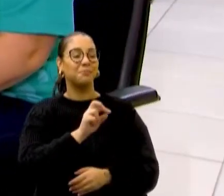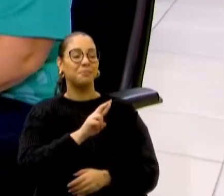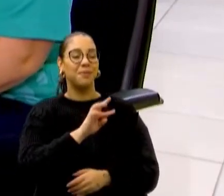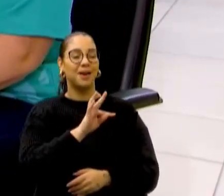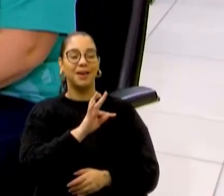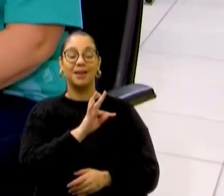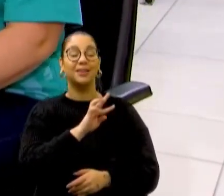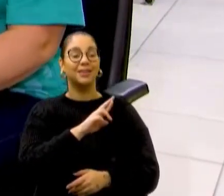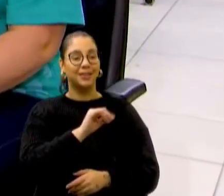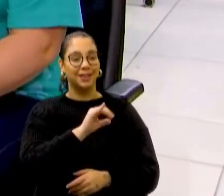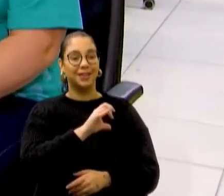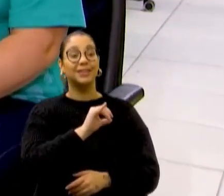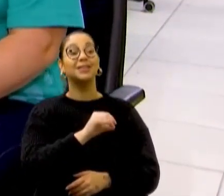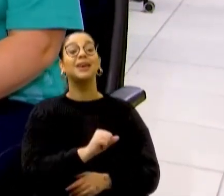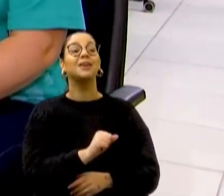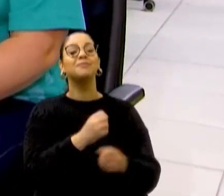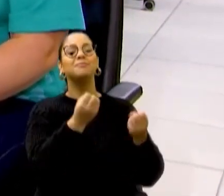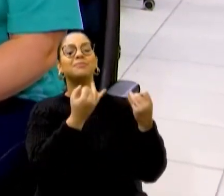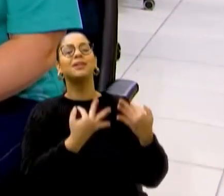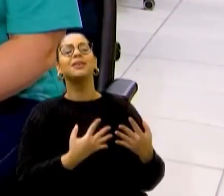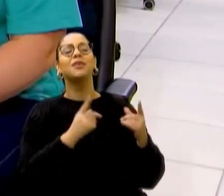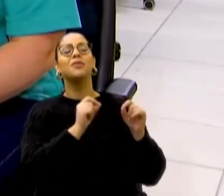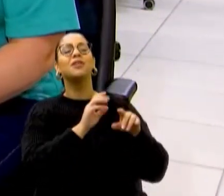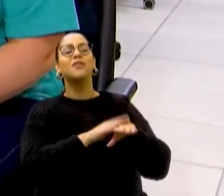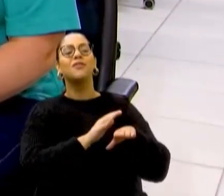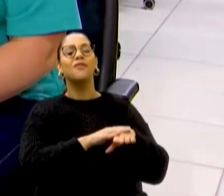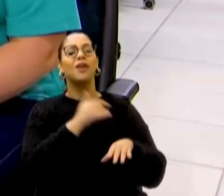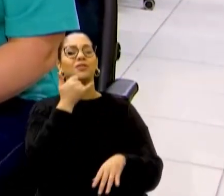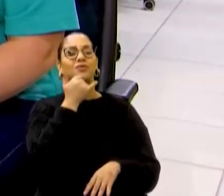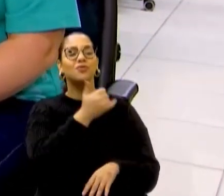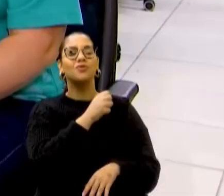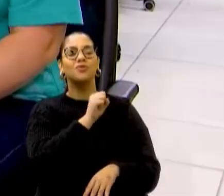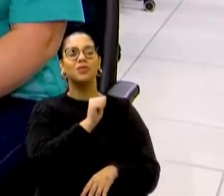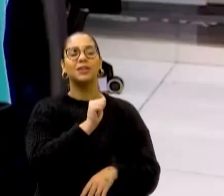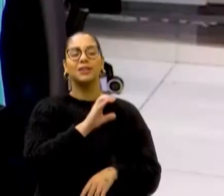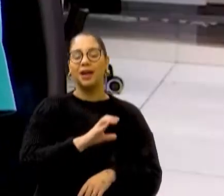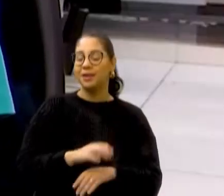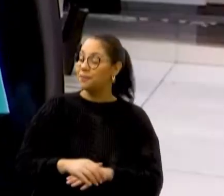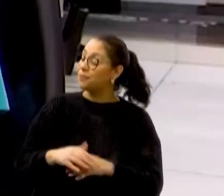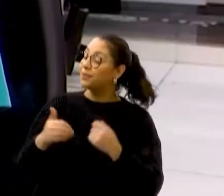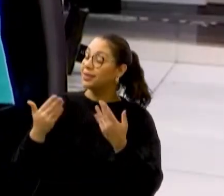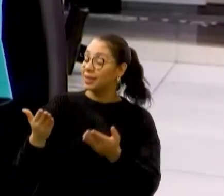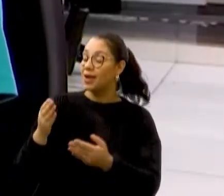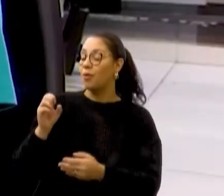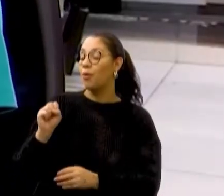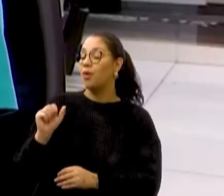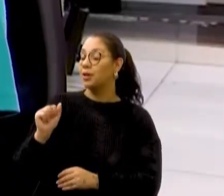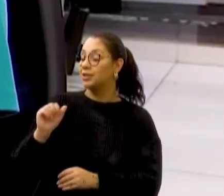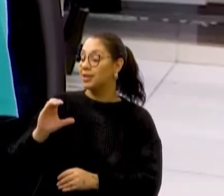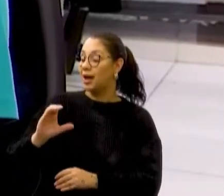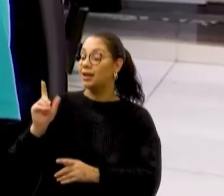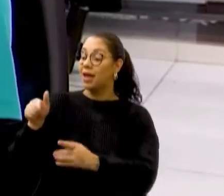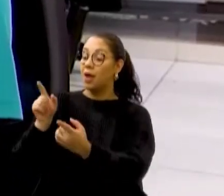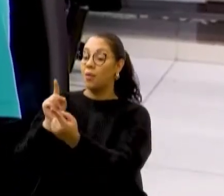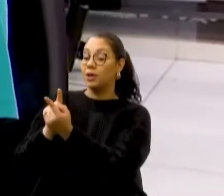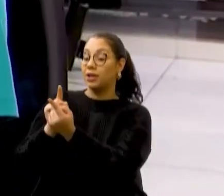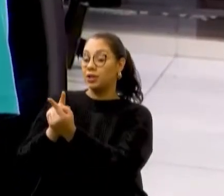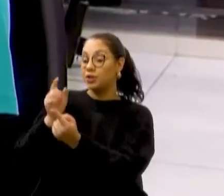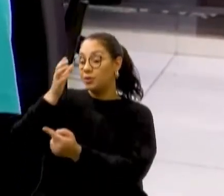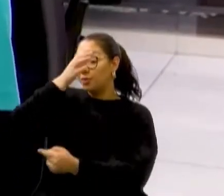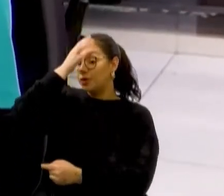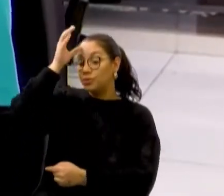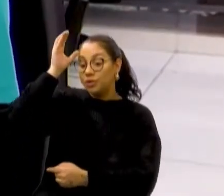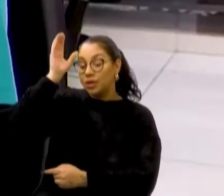fala pra gente o que faz um operador de saque operador de saque Rúbia ele faz a filtragem